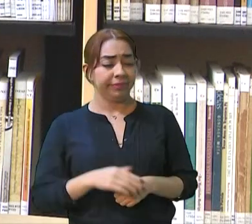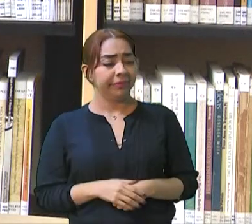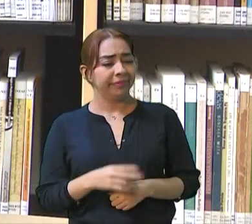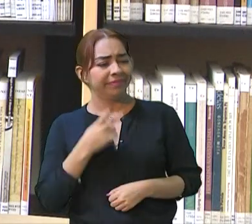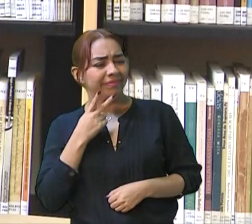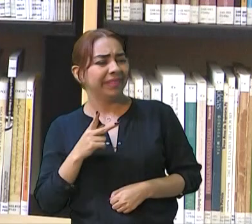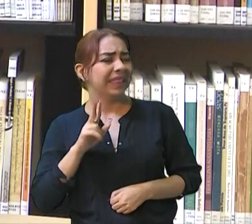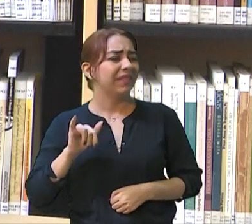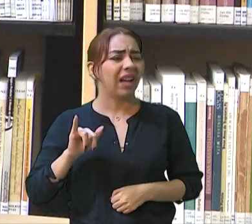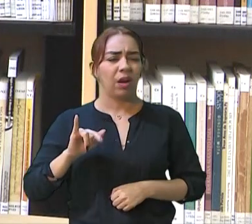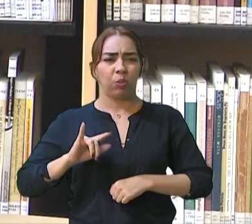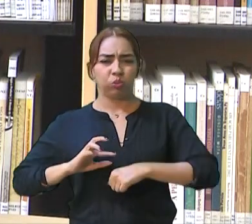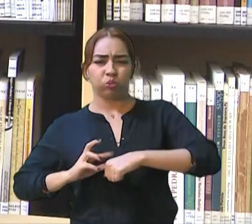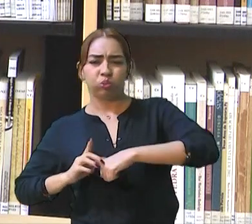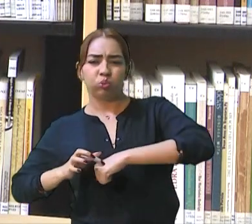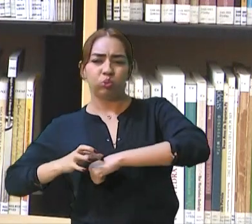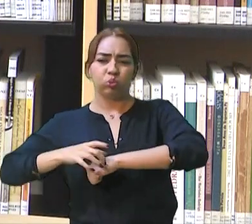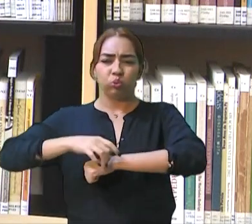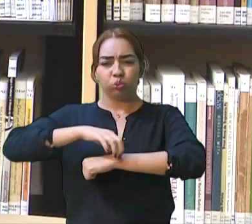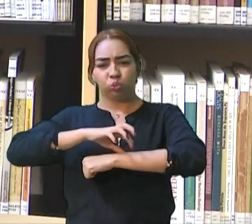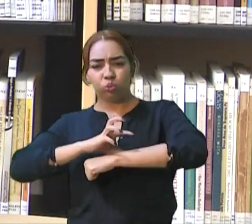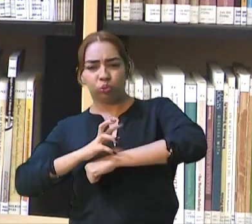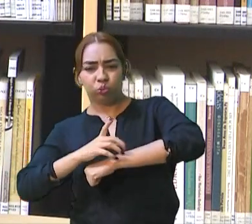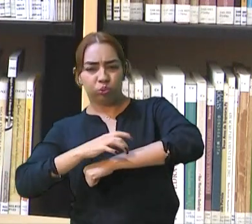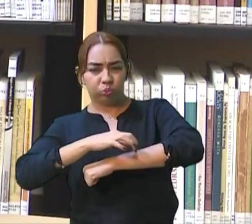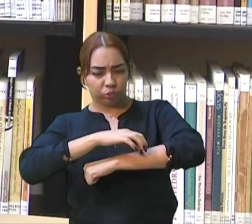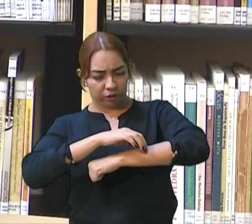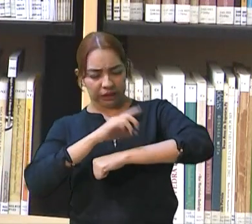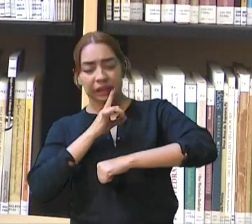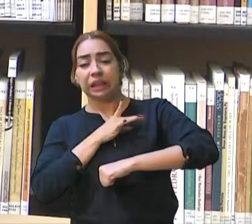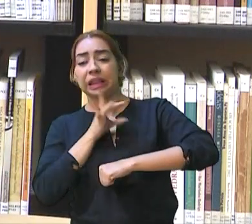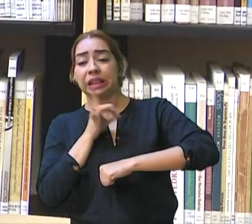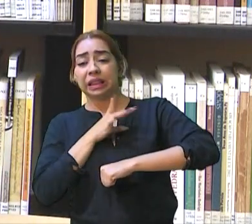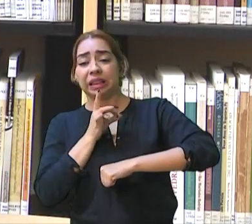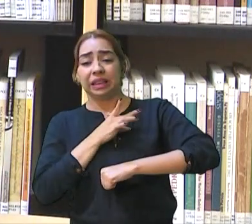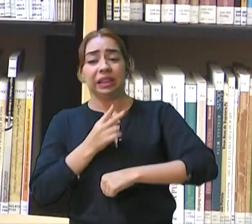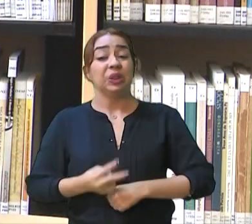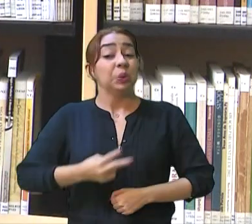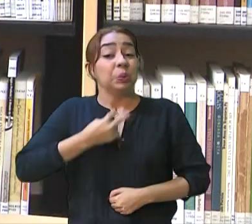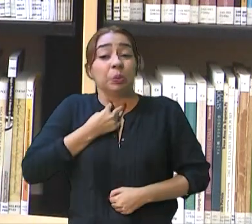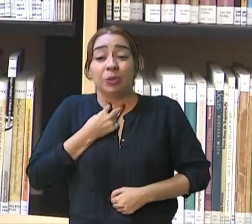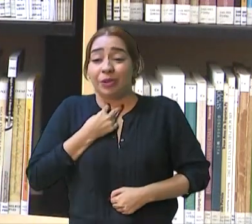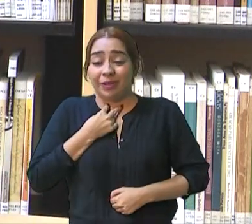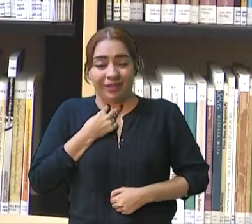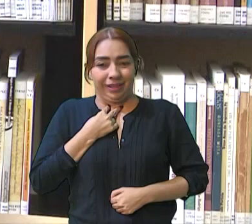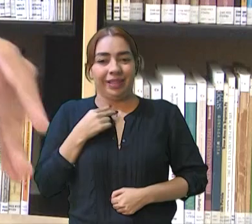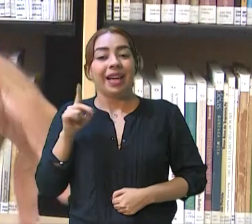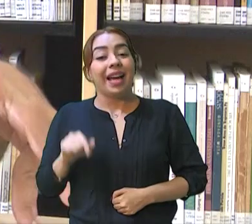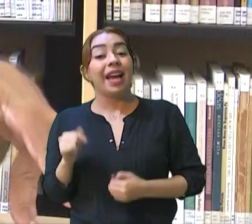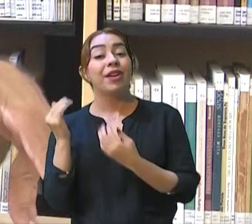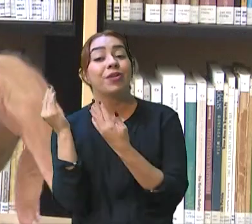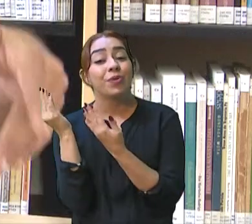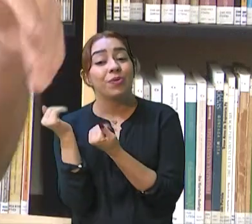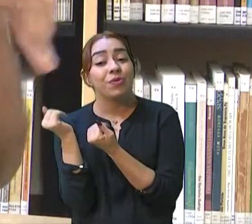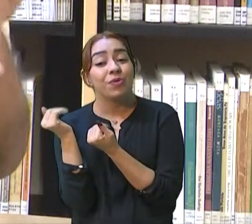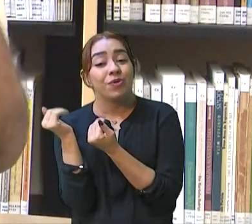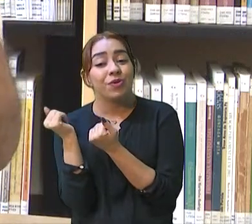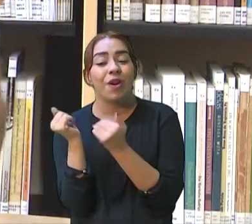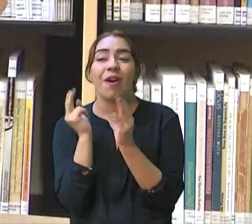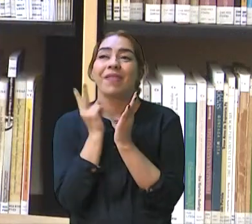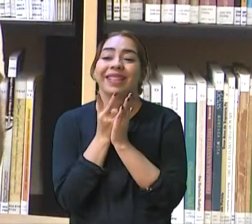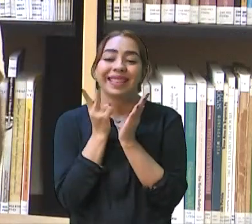medo de aranha. Personagens adolescentes não pode ser super-herói, porque o personagem adolescente era companheiro do